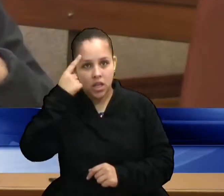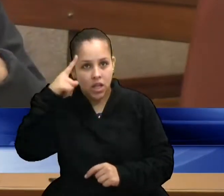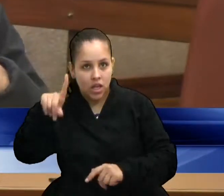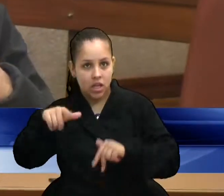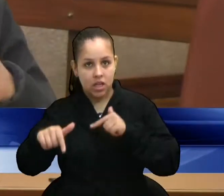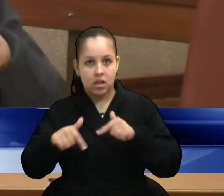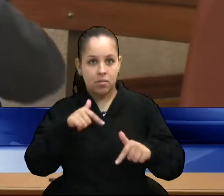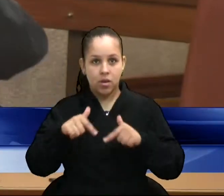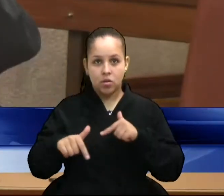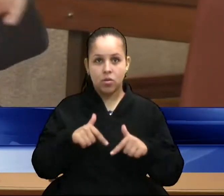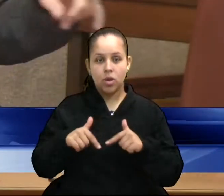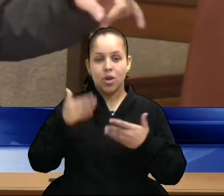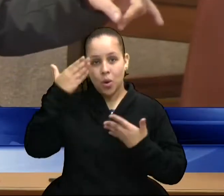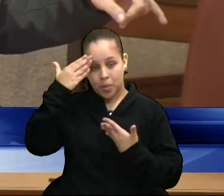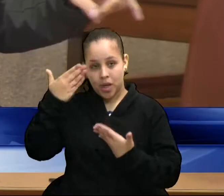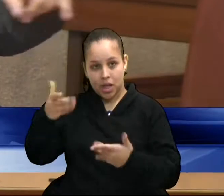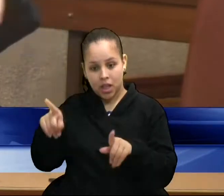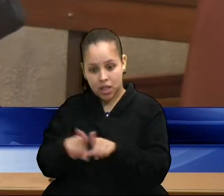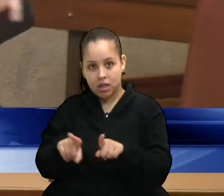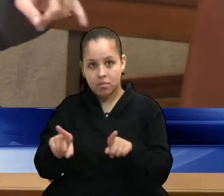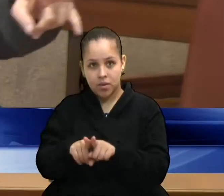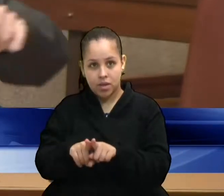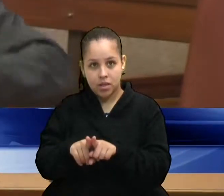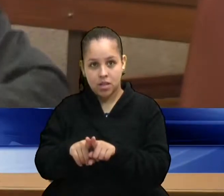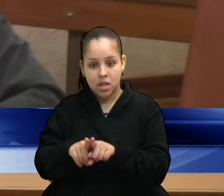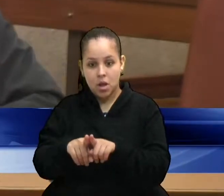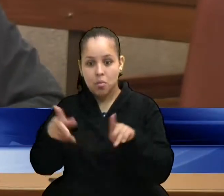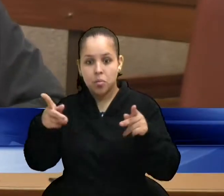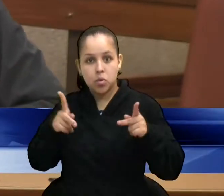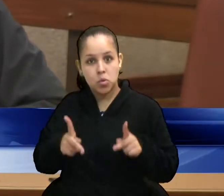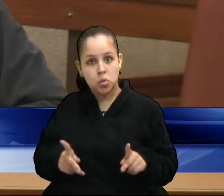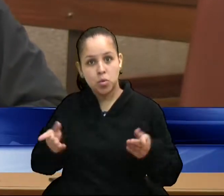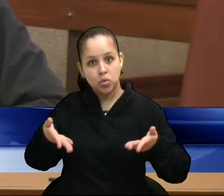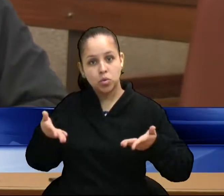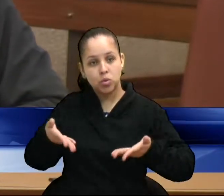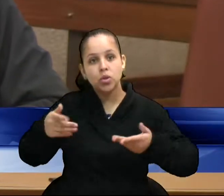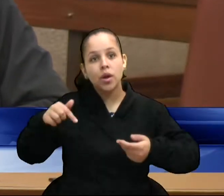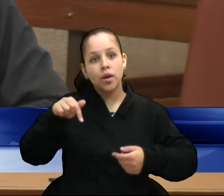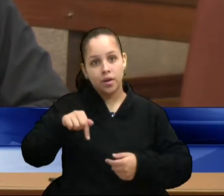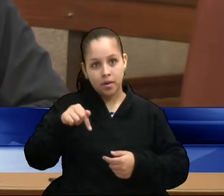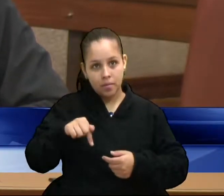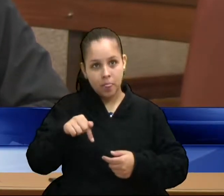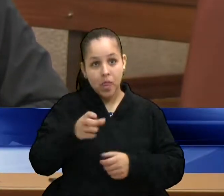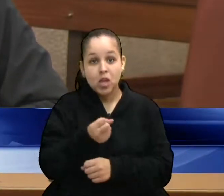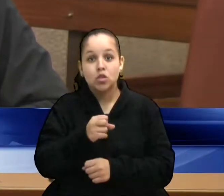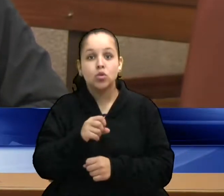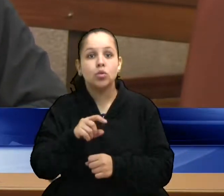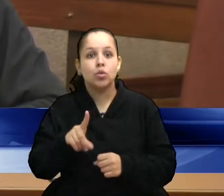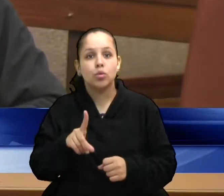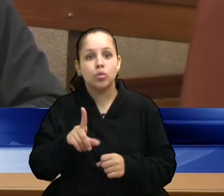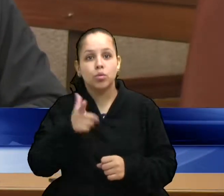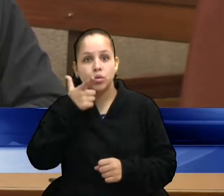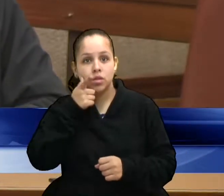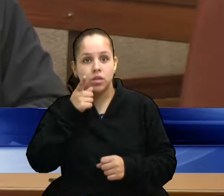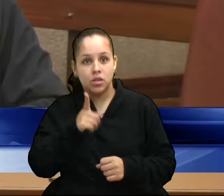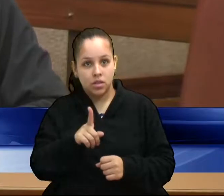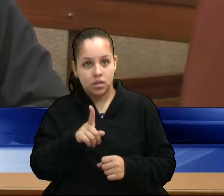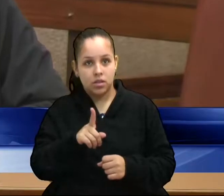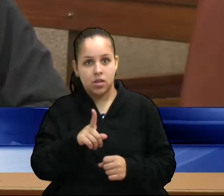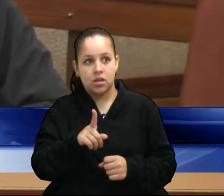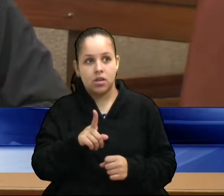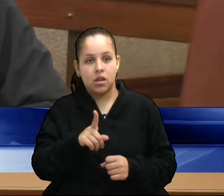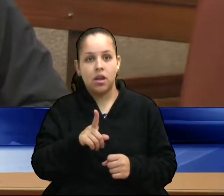última homenagem a esses guerreiros que estão aqui, né, que só sobreviveram aos fatos que